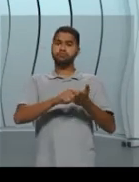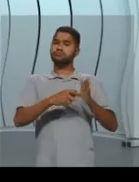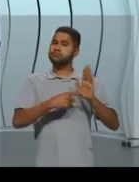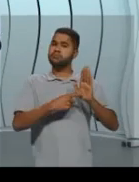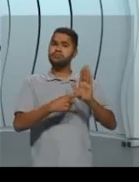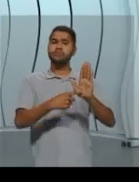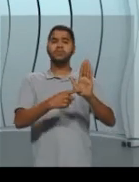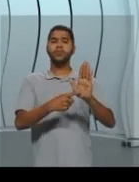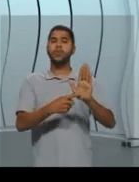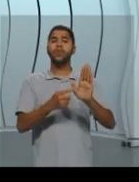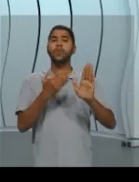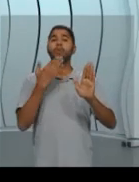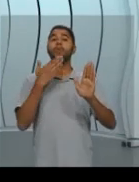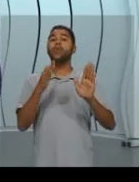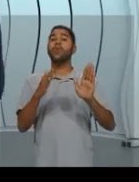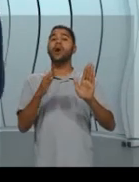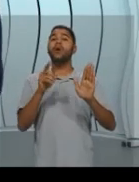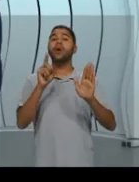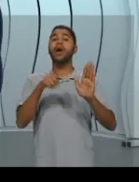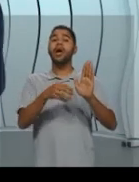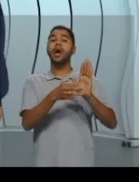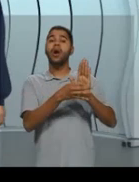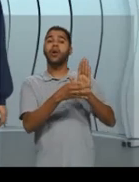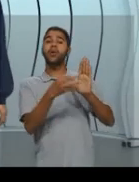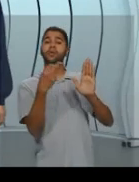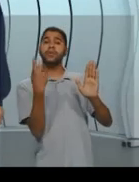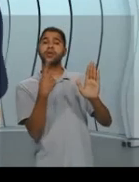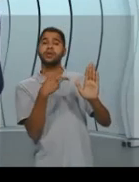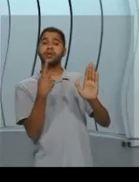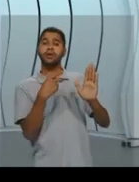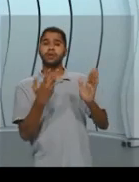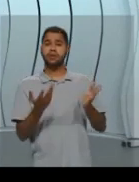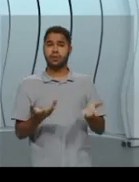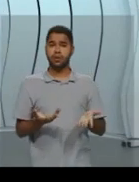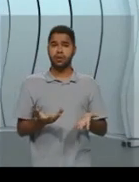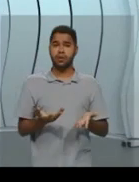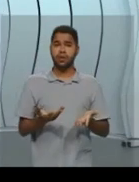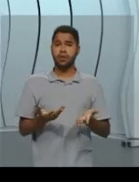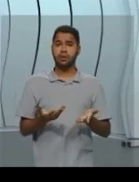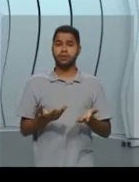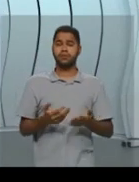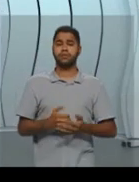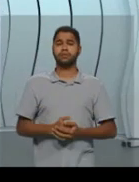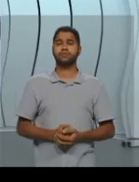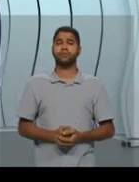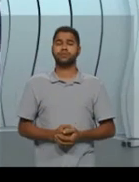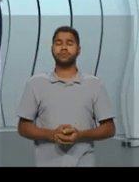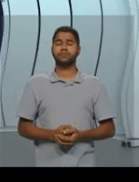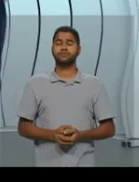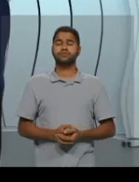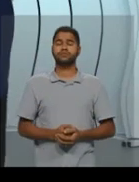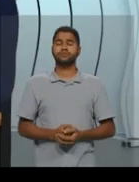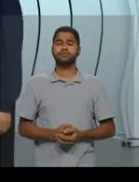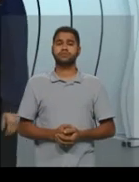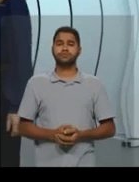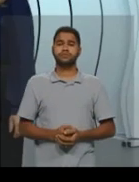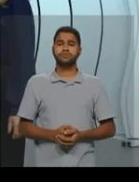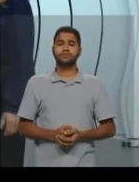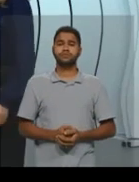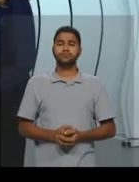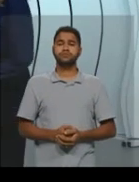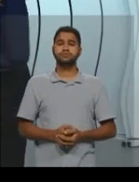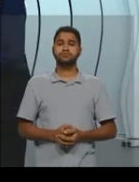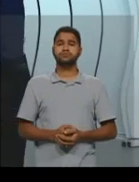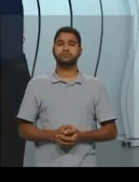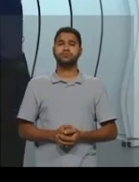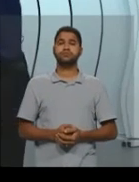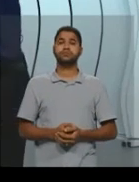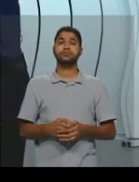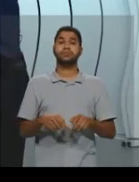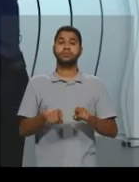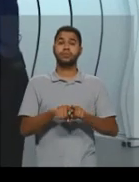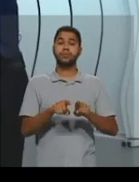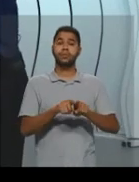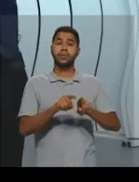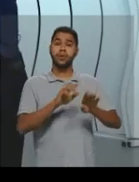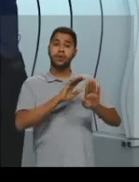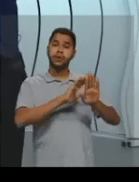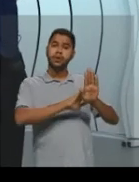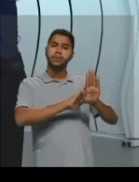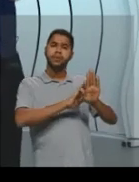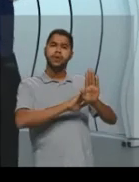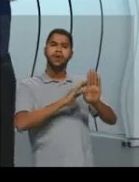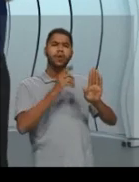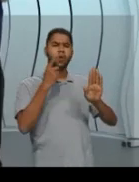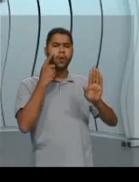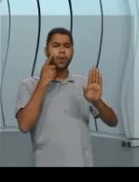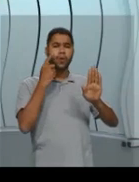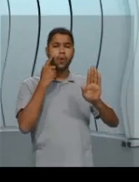você qual é a opinião do homem. Então, e aí, as implícitas, olha